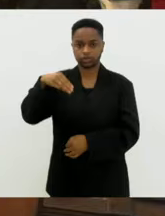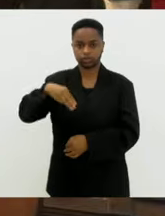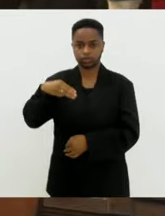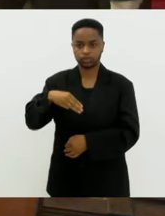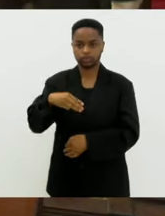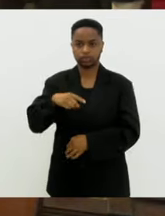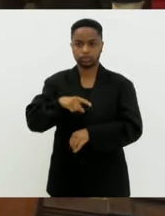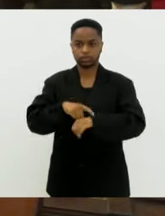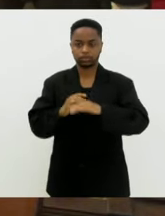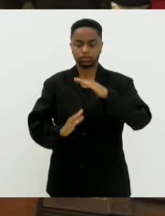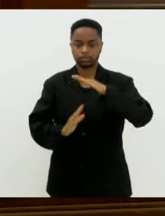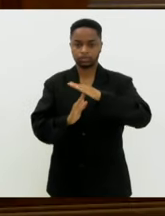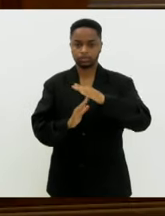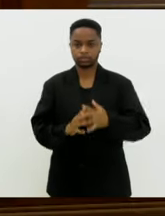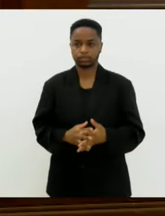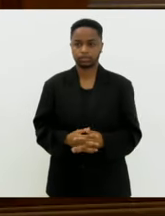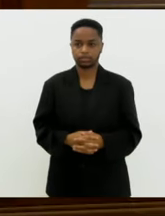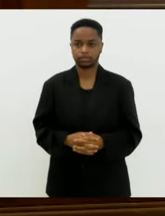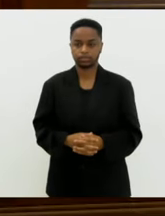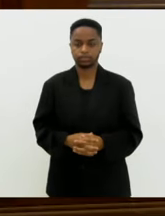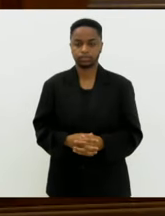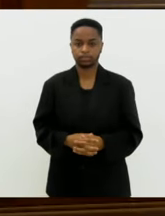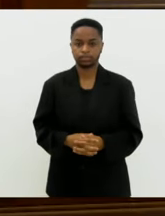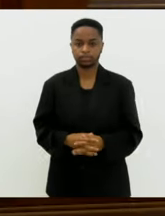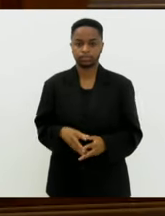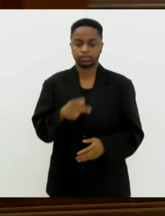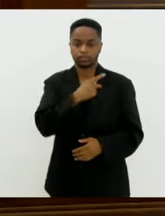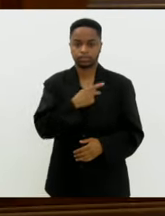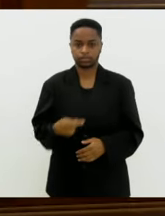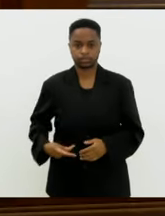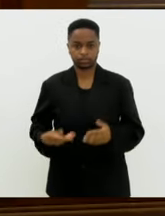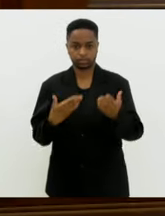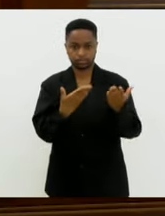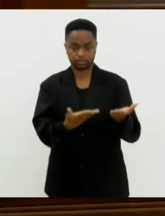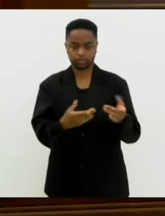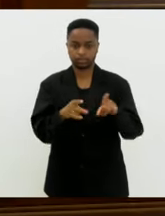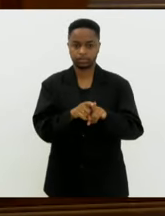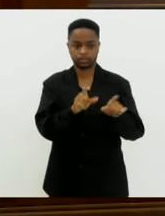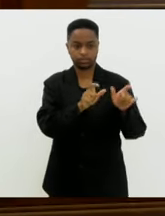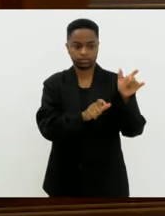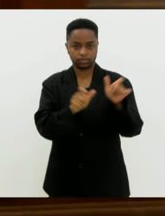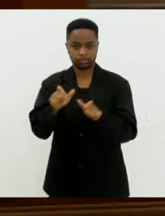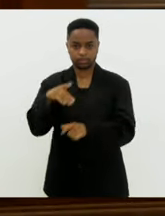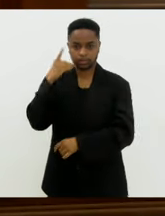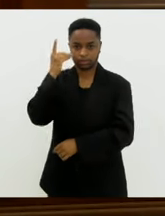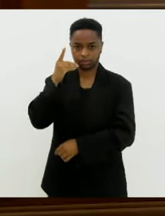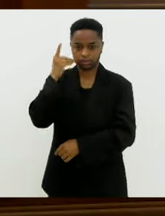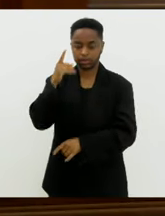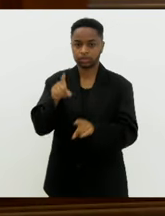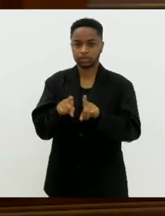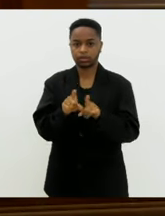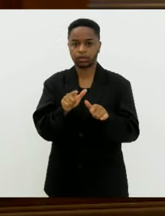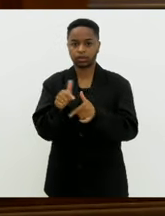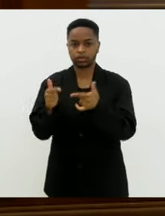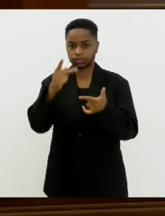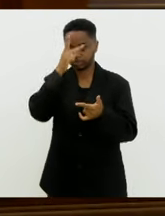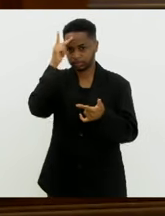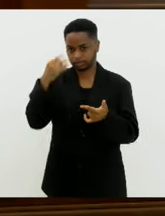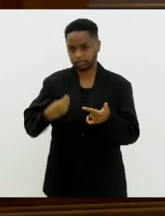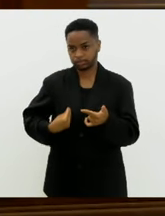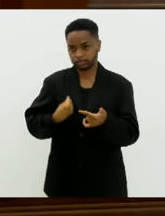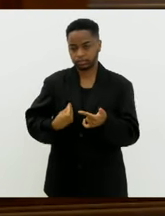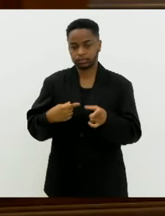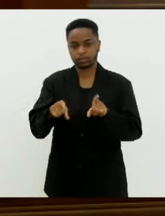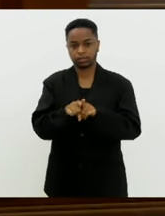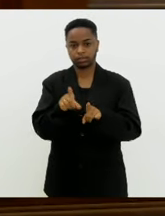regimental. Senhora presidente, senhores e senhoras deputados, demais presentes,